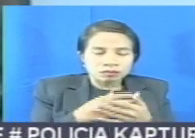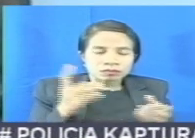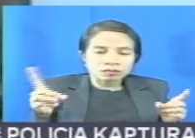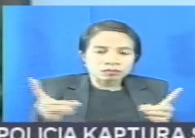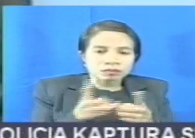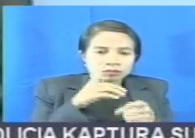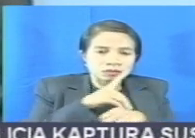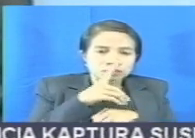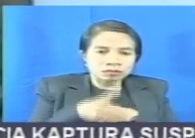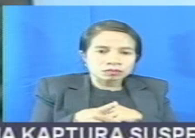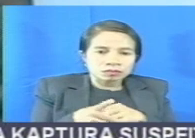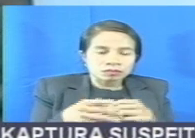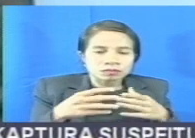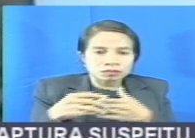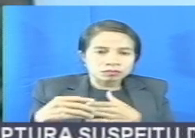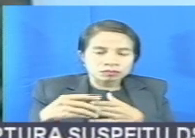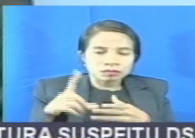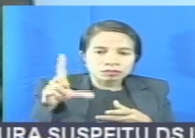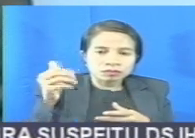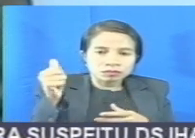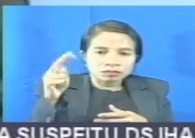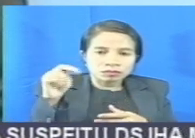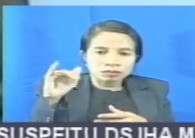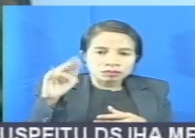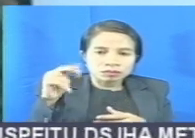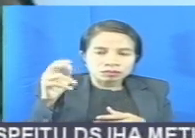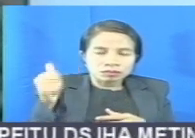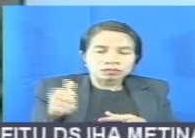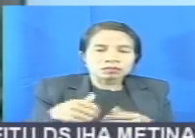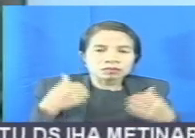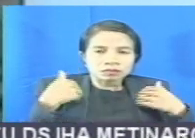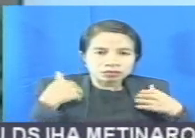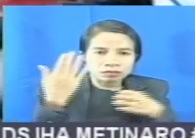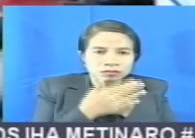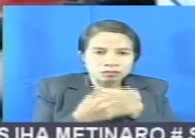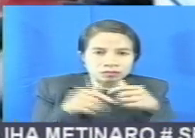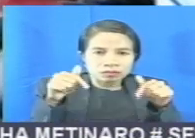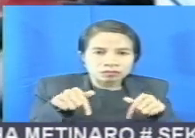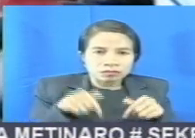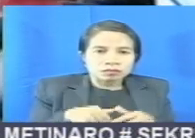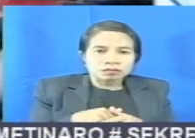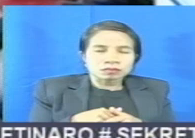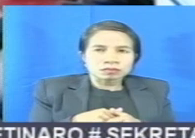desastre fenômeno mundial liliu ba iha la linha nini nini bebe itinerai. Bem,